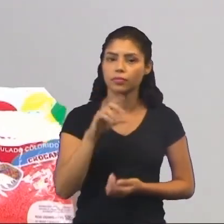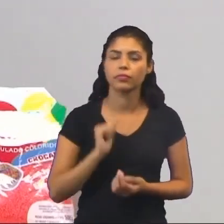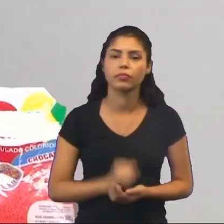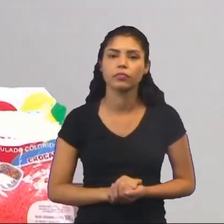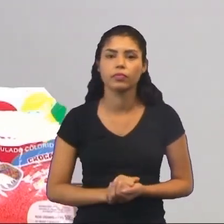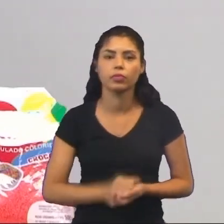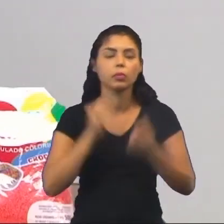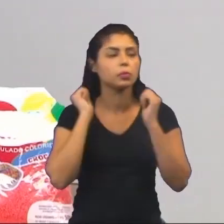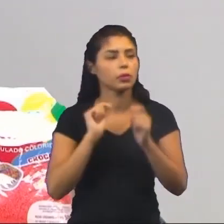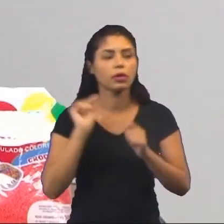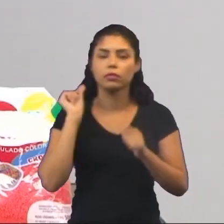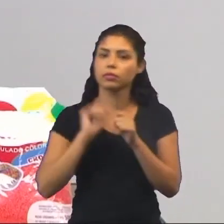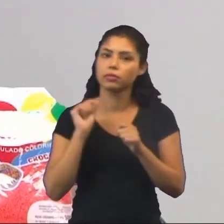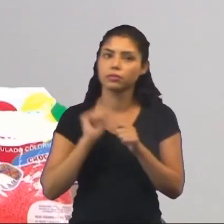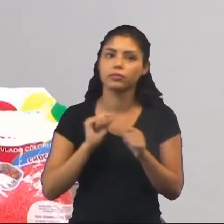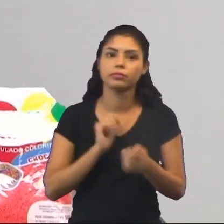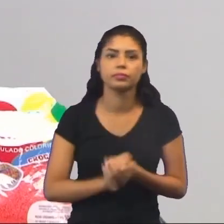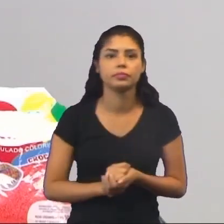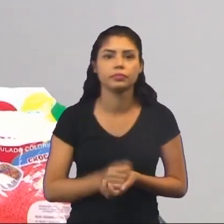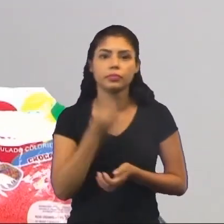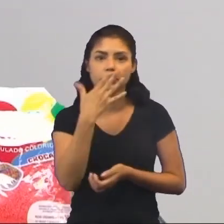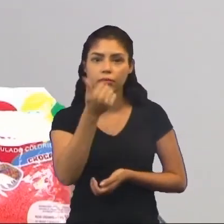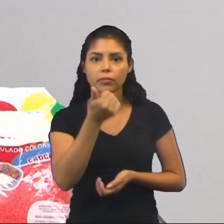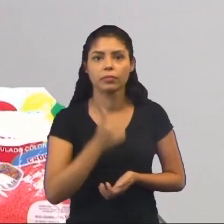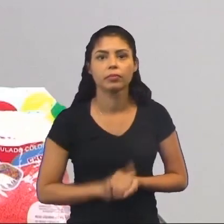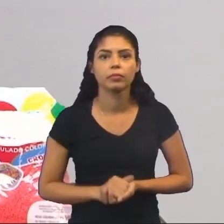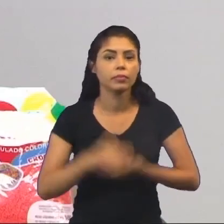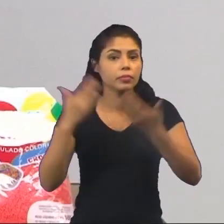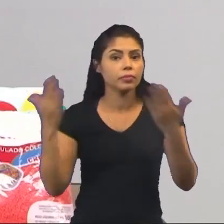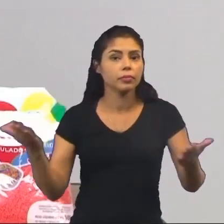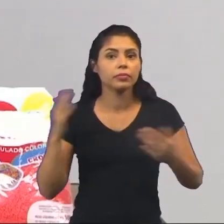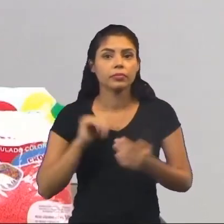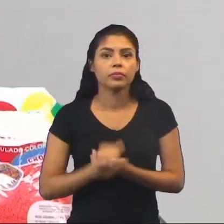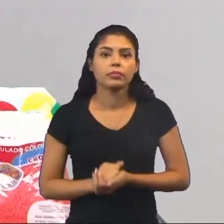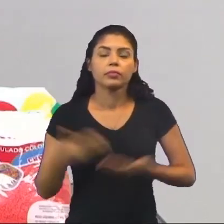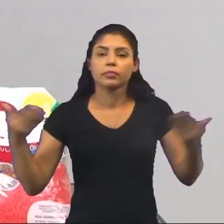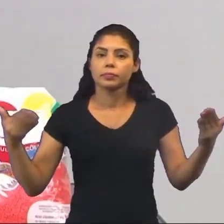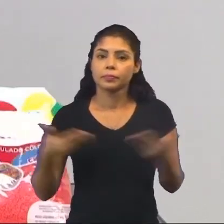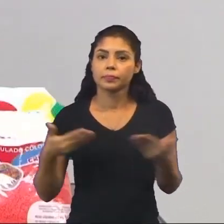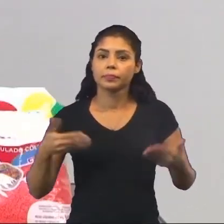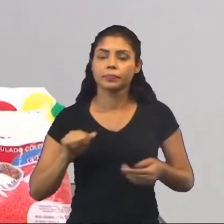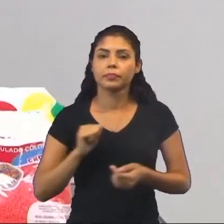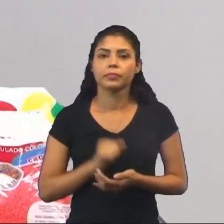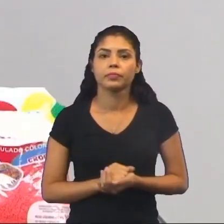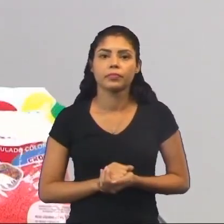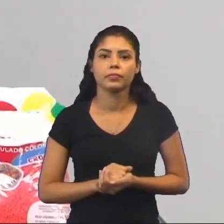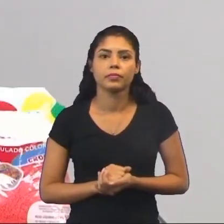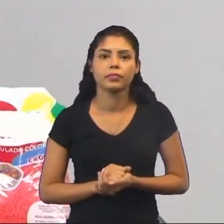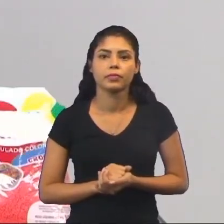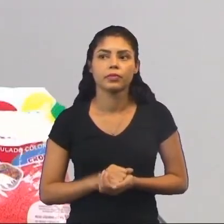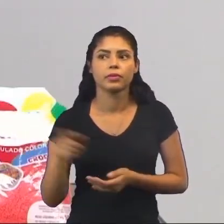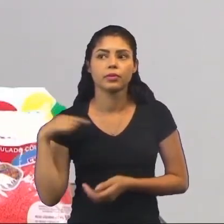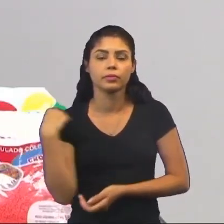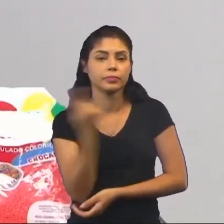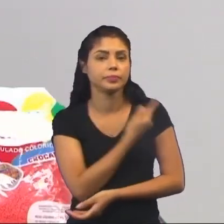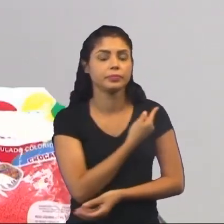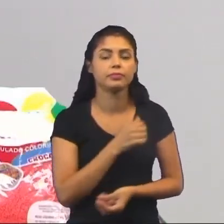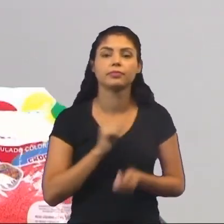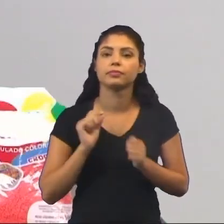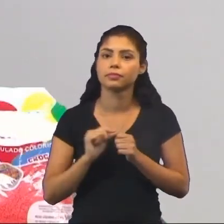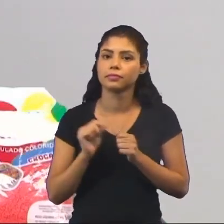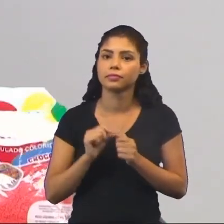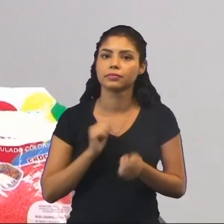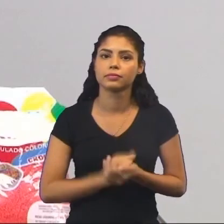responsável de vocês para poder fazer esta receita, tá bom? Então, agora, como quando nós fazemos uma